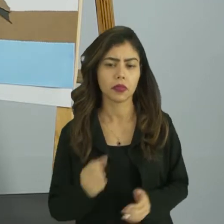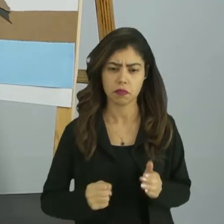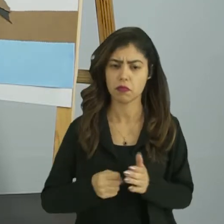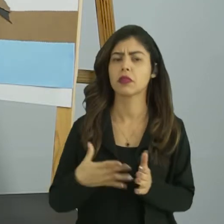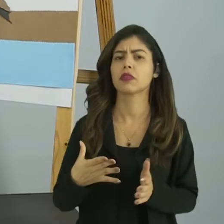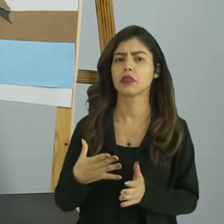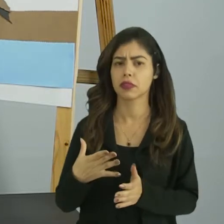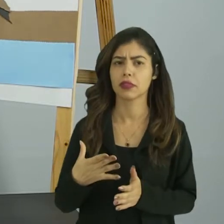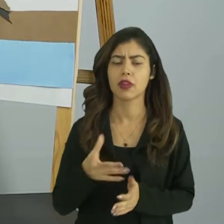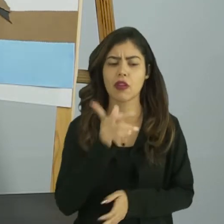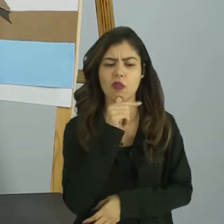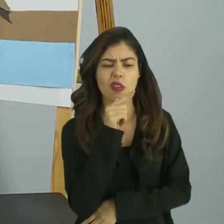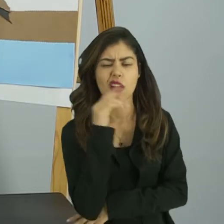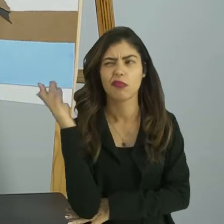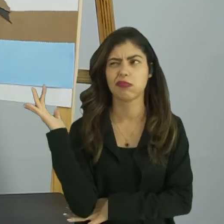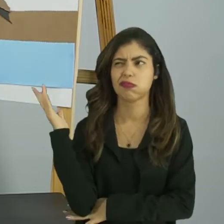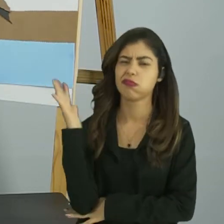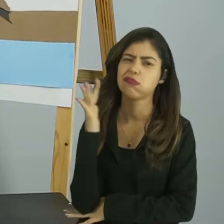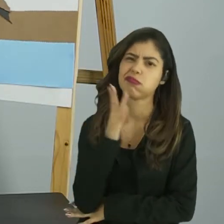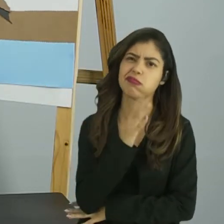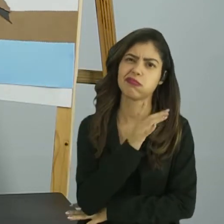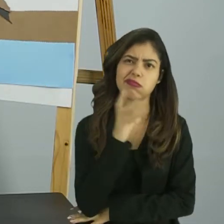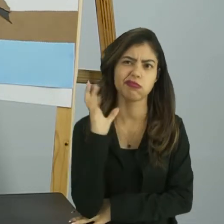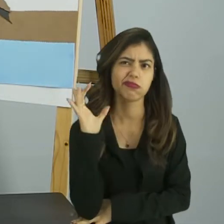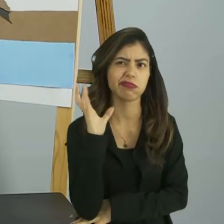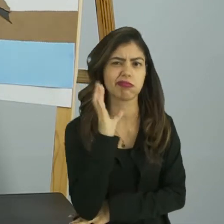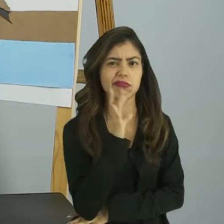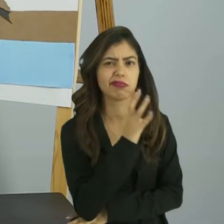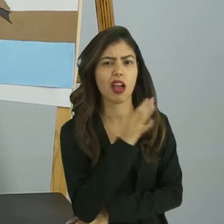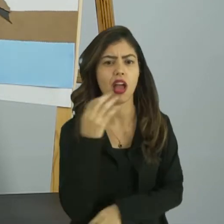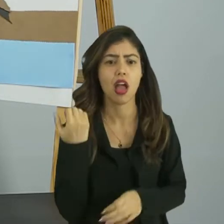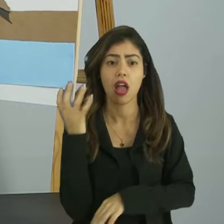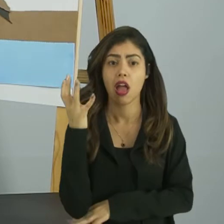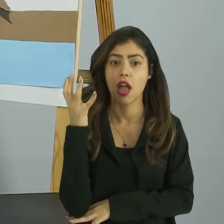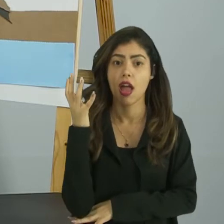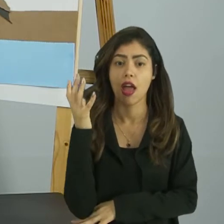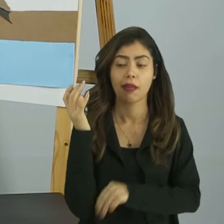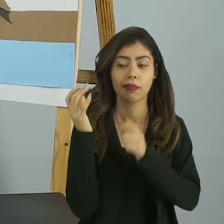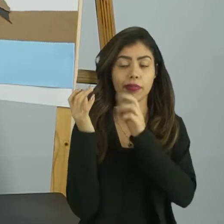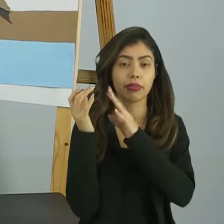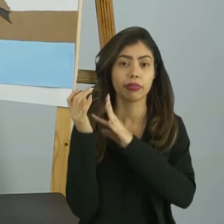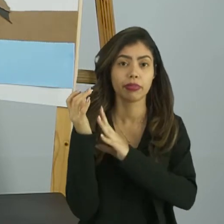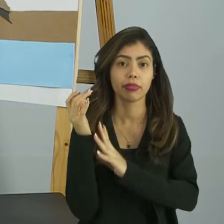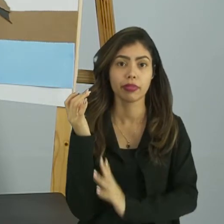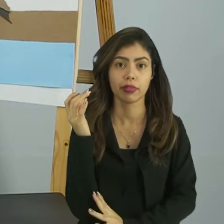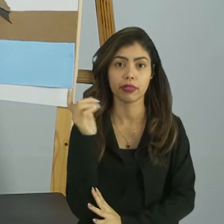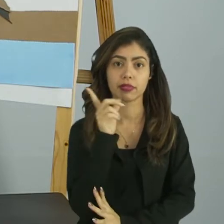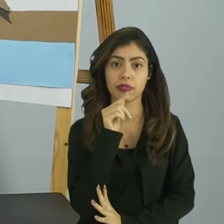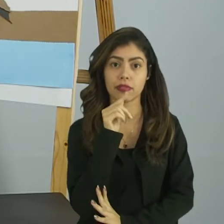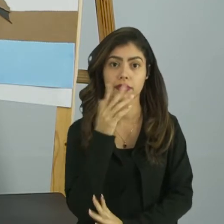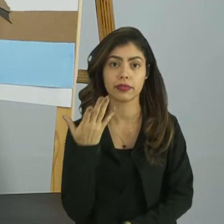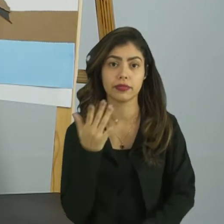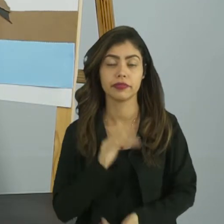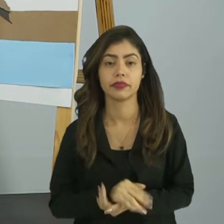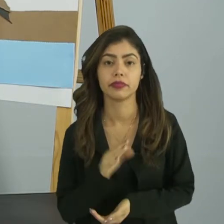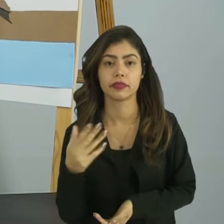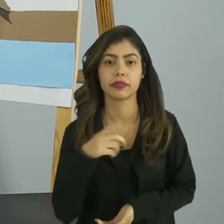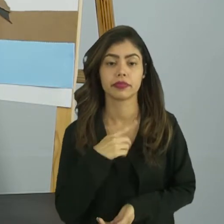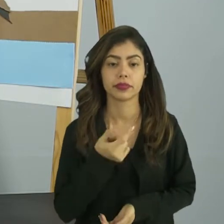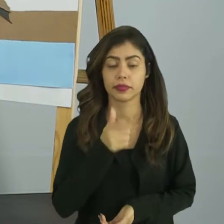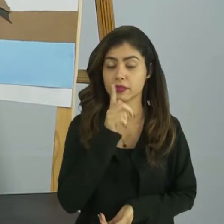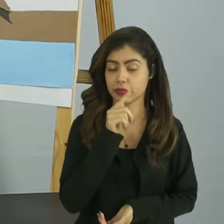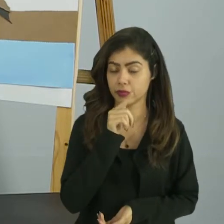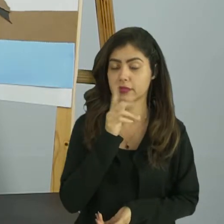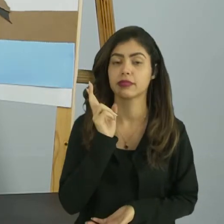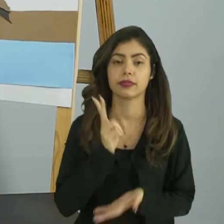muita sede, quando o sol está muito quente, a temperatura, elas precisam se hidratar, não é isso? E quando a gente se hidrata,